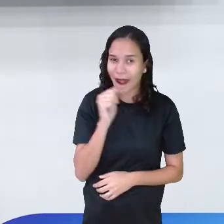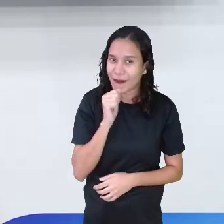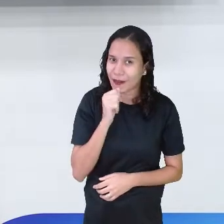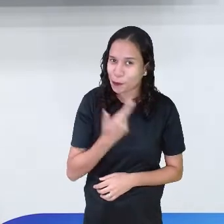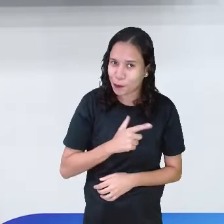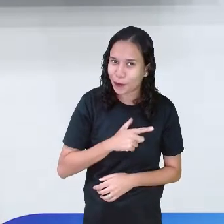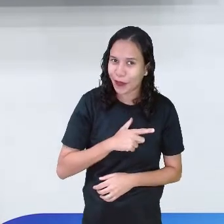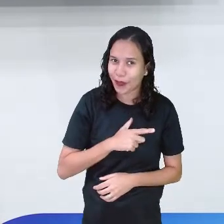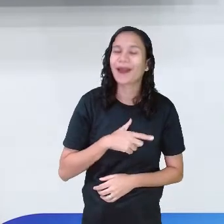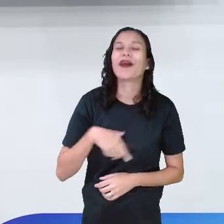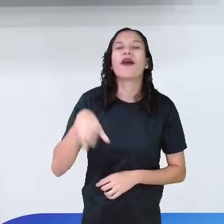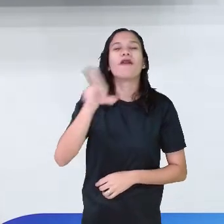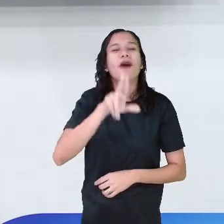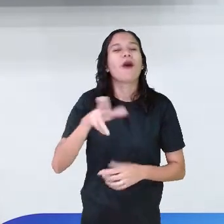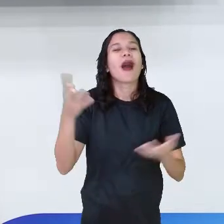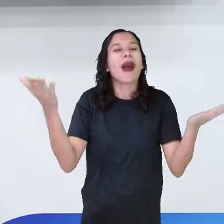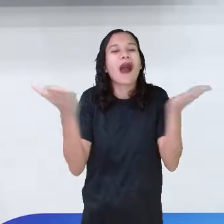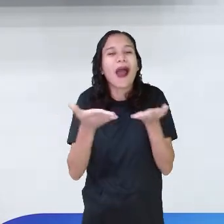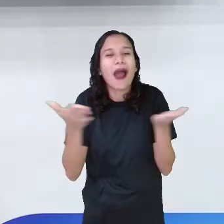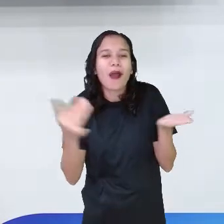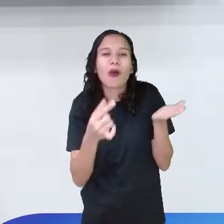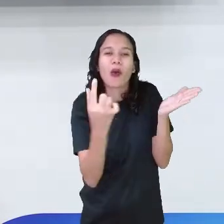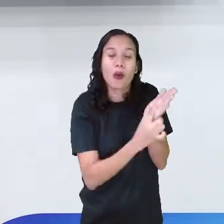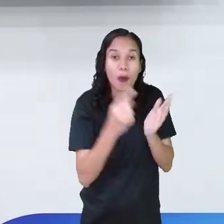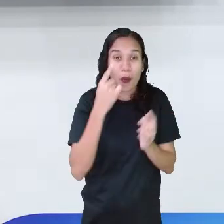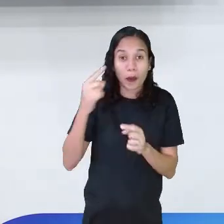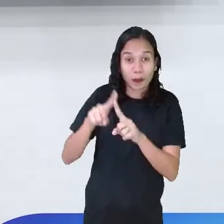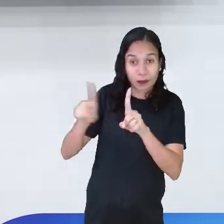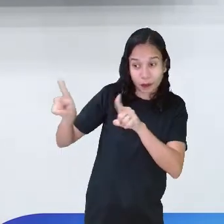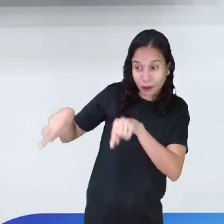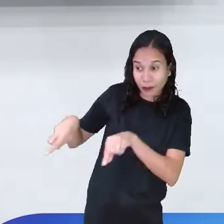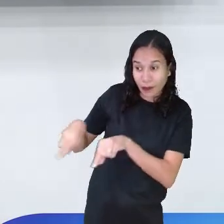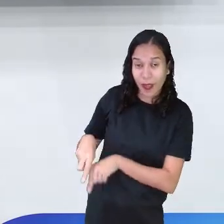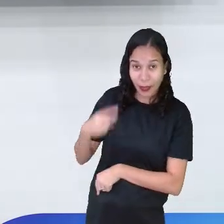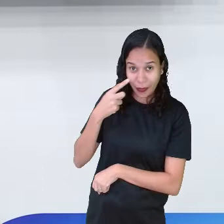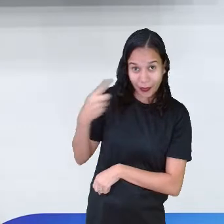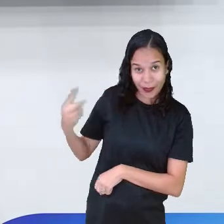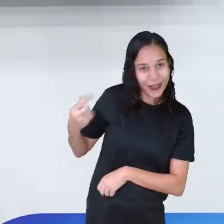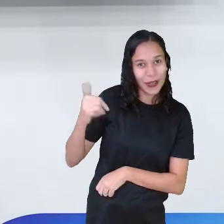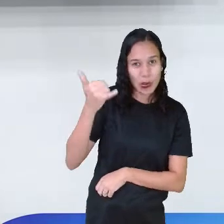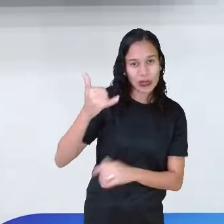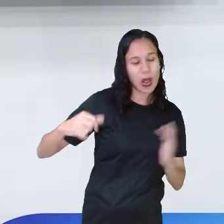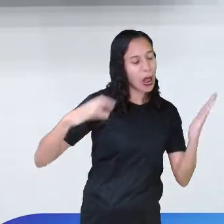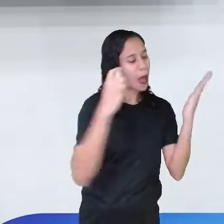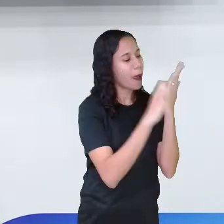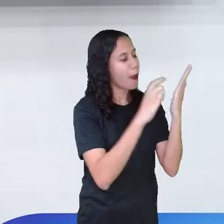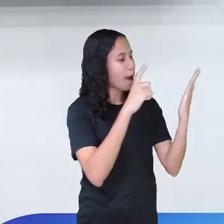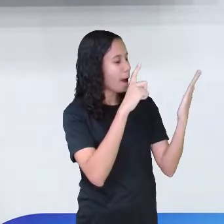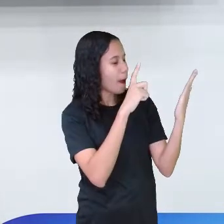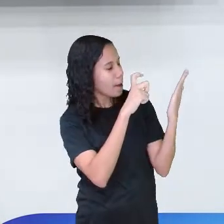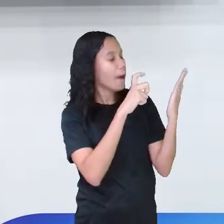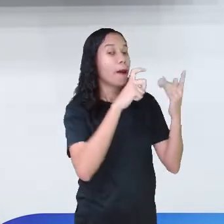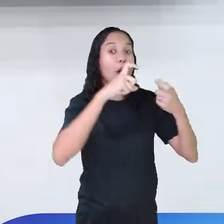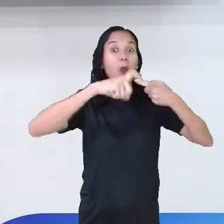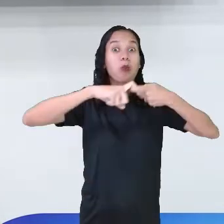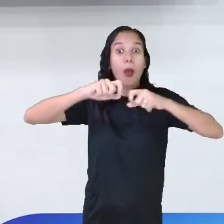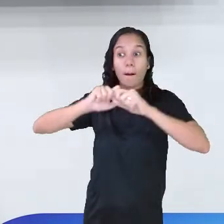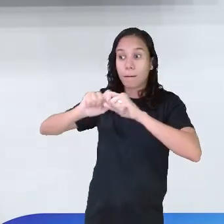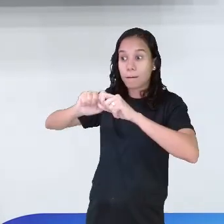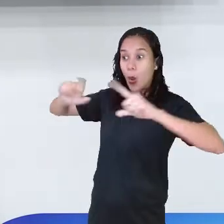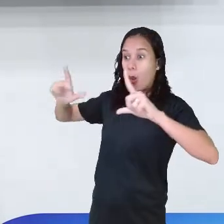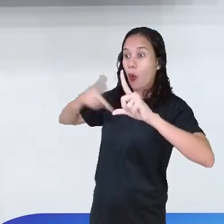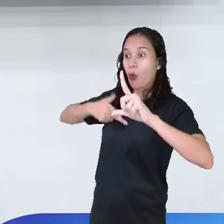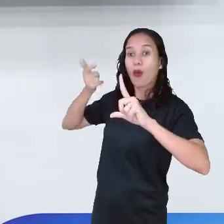ainda, vai baixar agora. Vai ver aí esse QR Code, mira teu celular, câmera e baixa o aplicativo e você vai